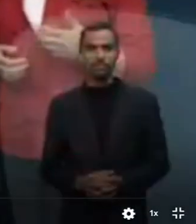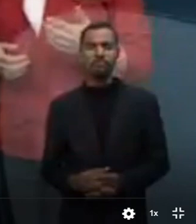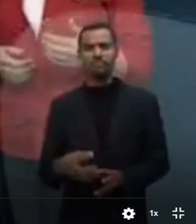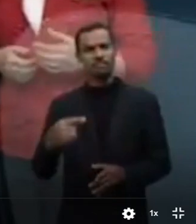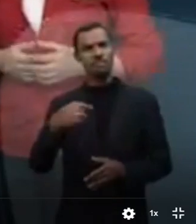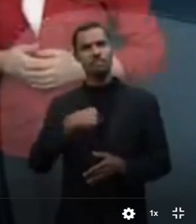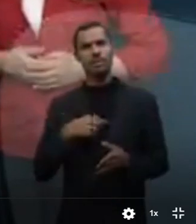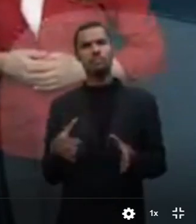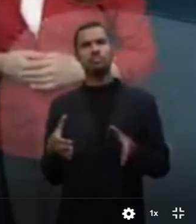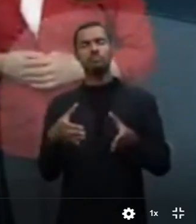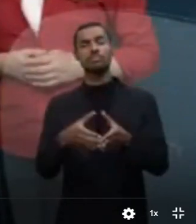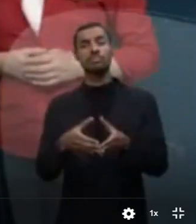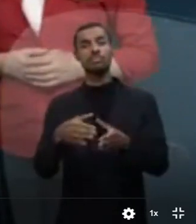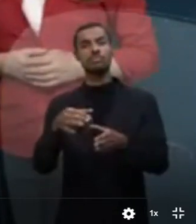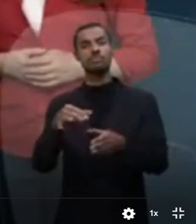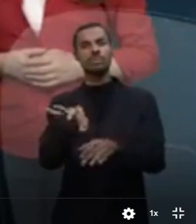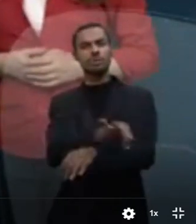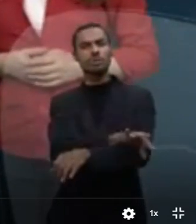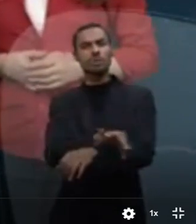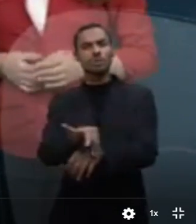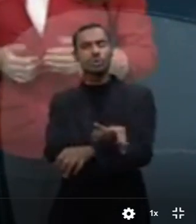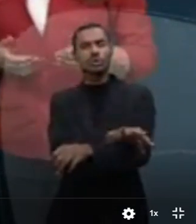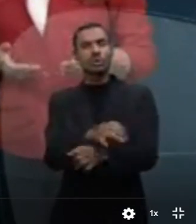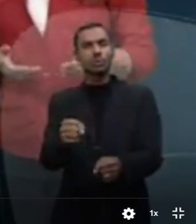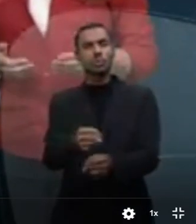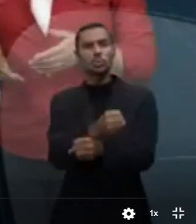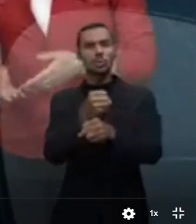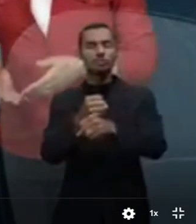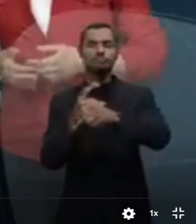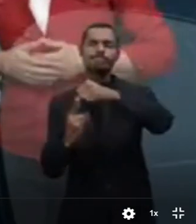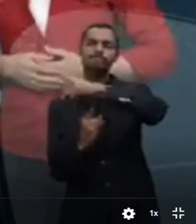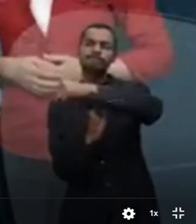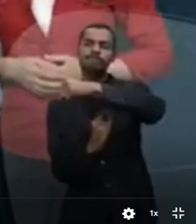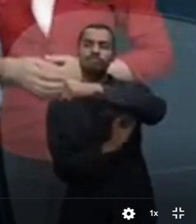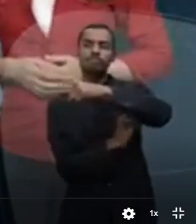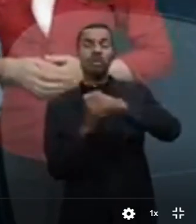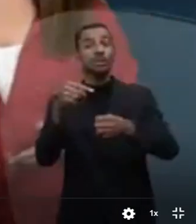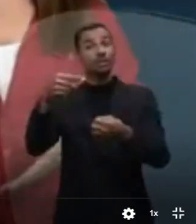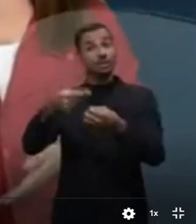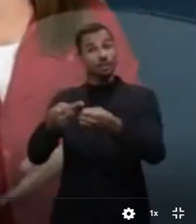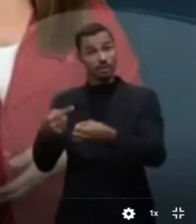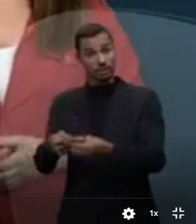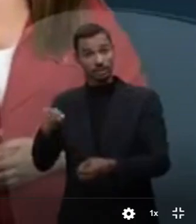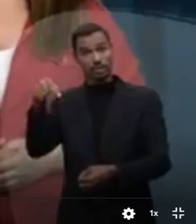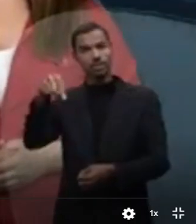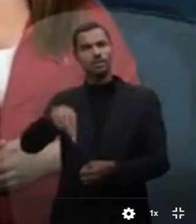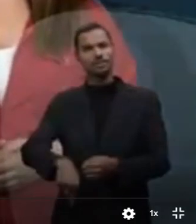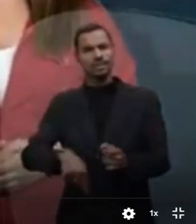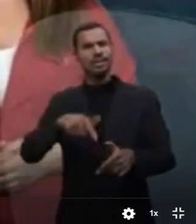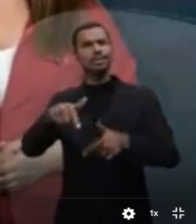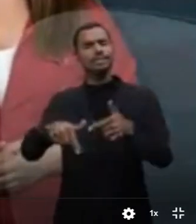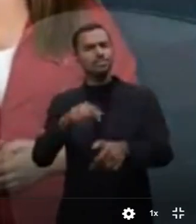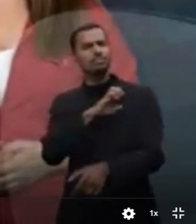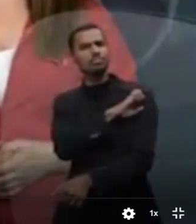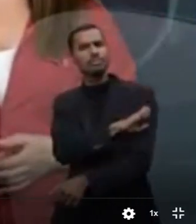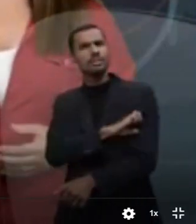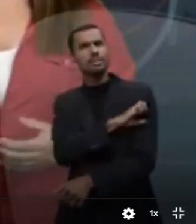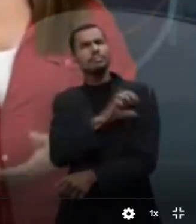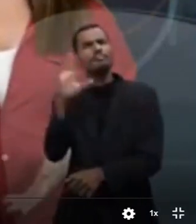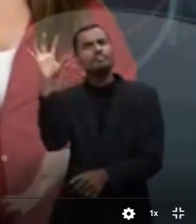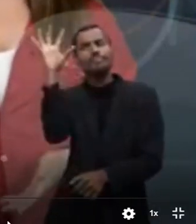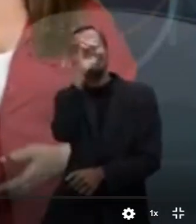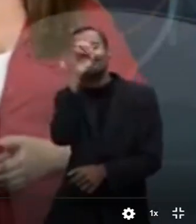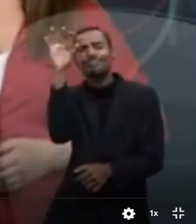faço parte da equipe de engenharia responsável pela construção de uma nova ponte aqui na minha cidade. Mesmo trabalhando como estagiária, estou